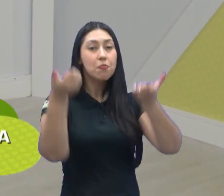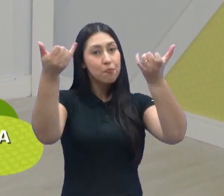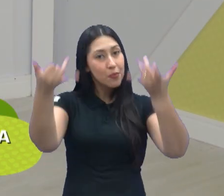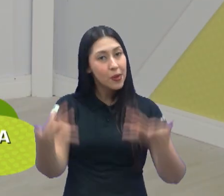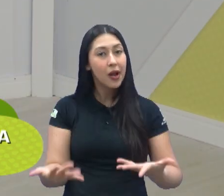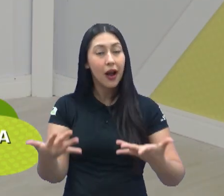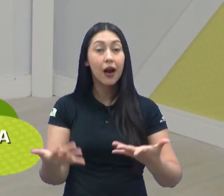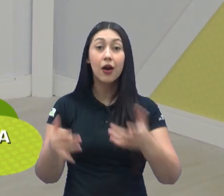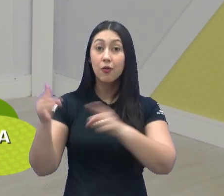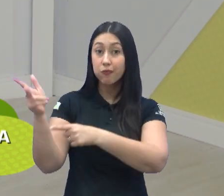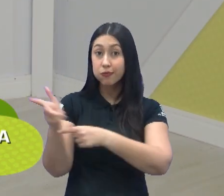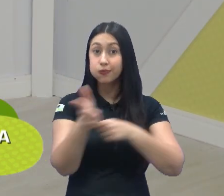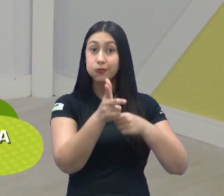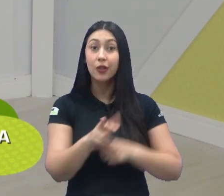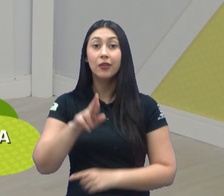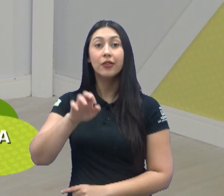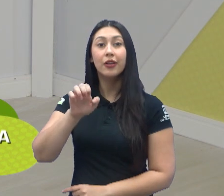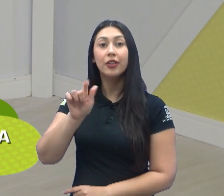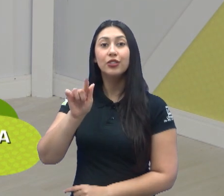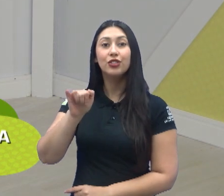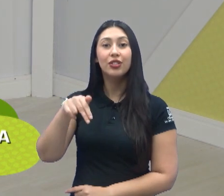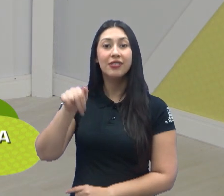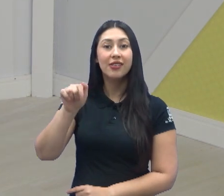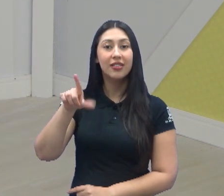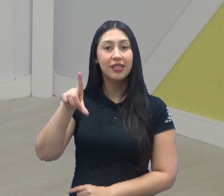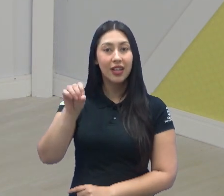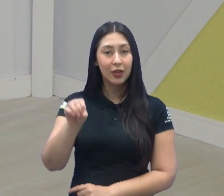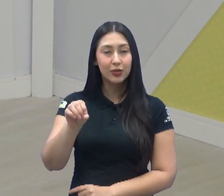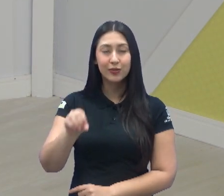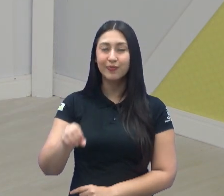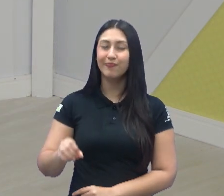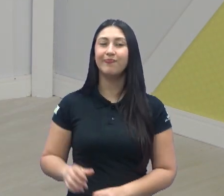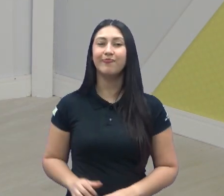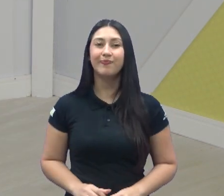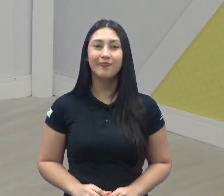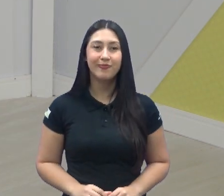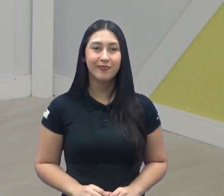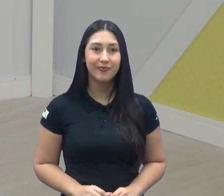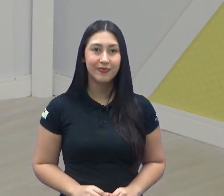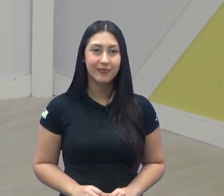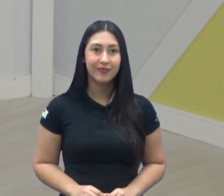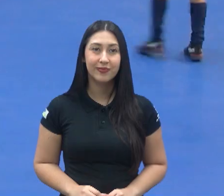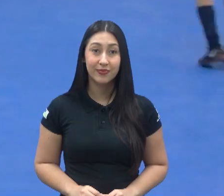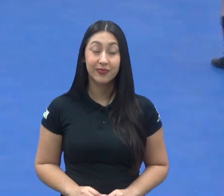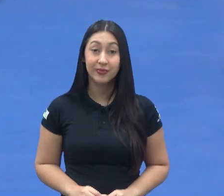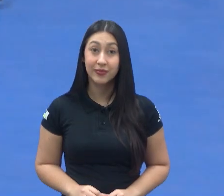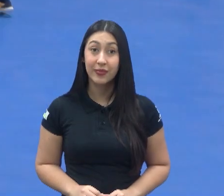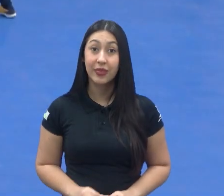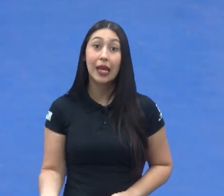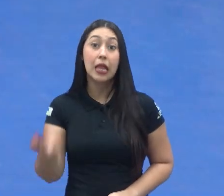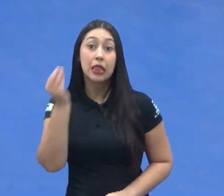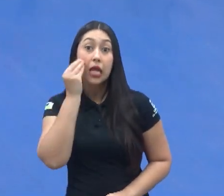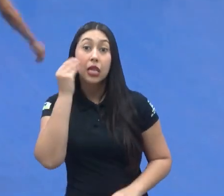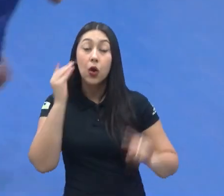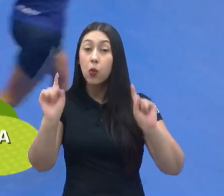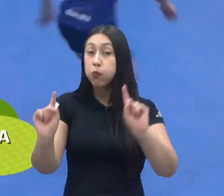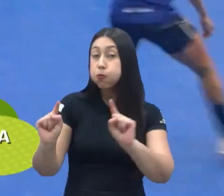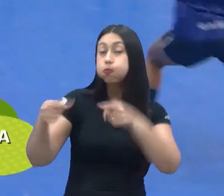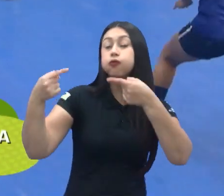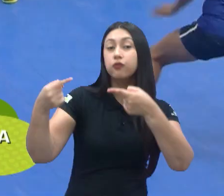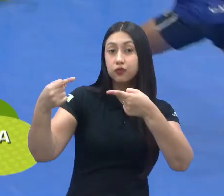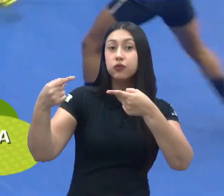As imagens são do Reginaldo Casulo e o seu brinquedo. Solta, Matheus! Valendo vaga na final do Campeonato